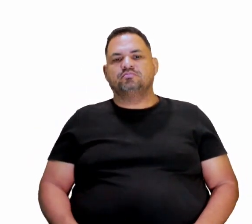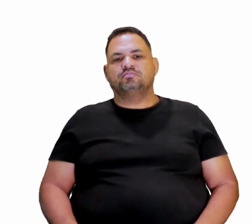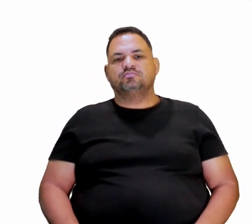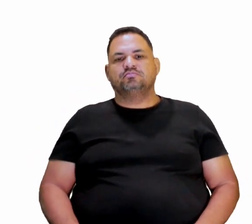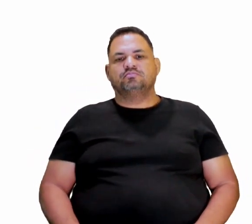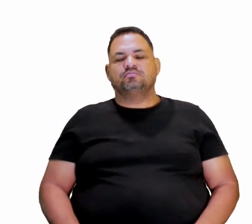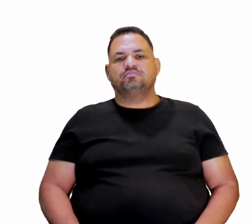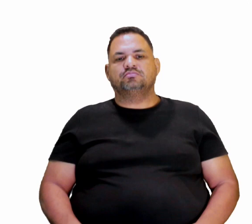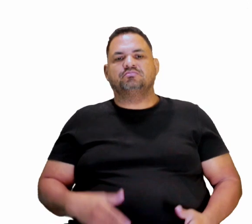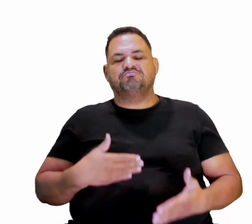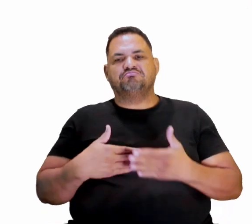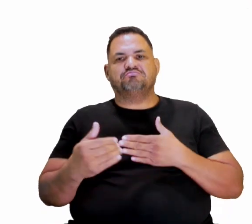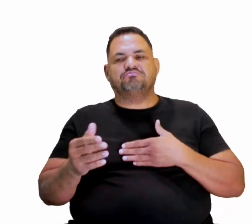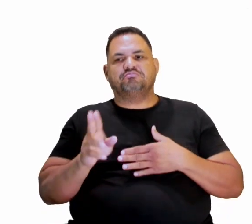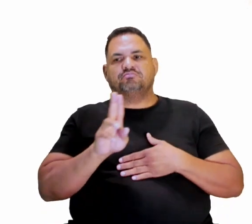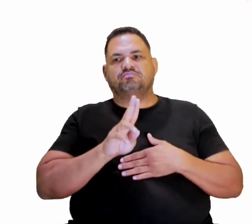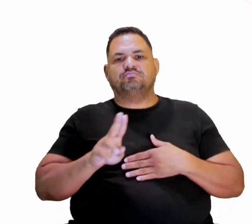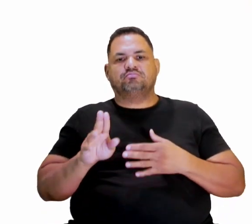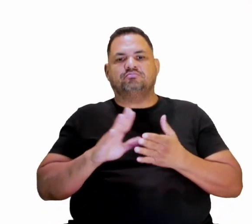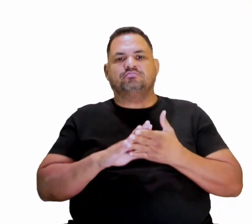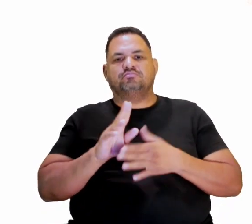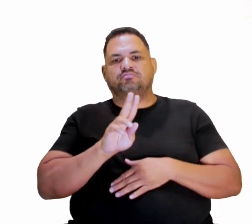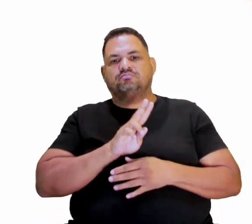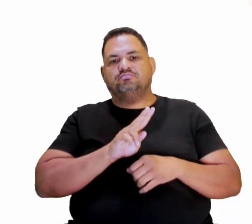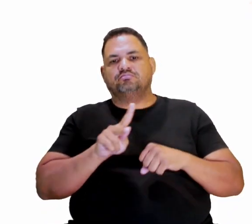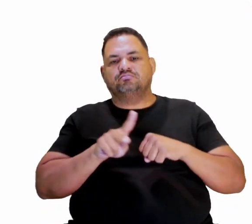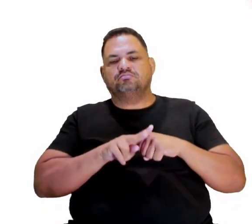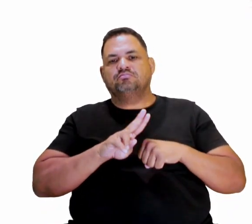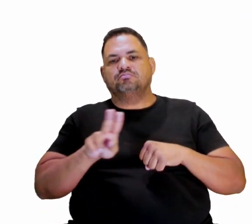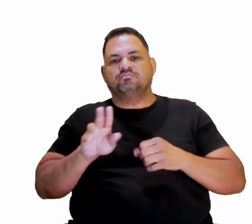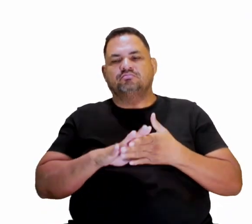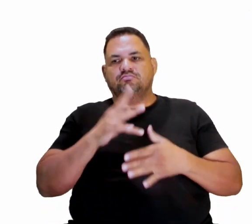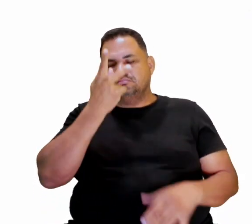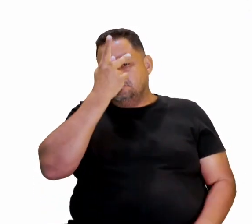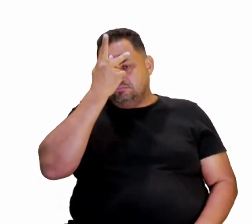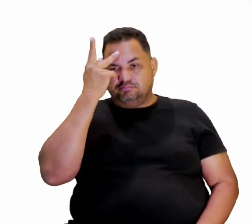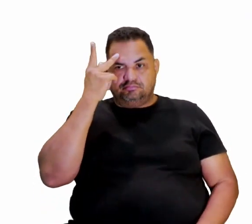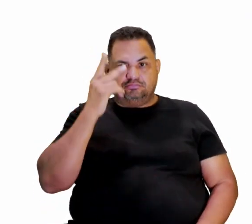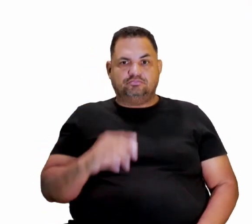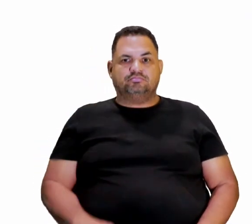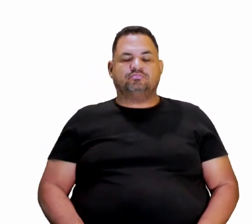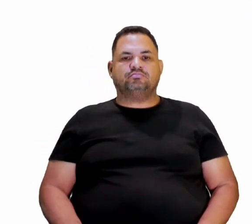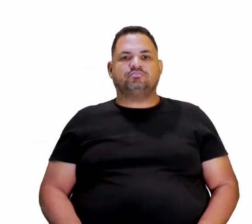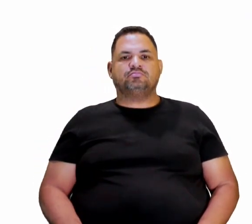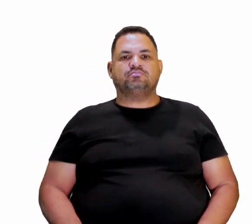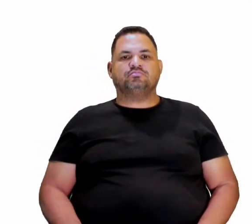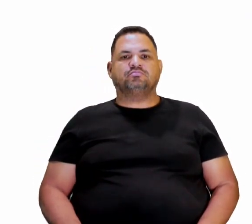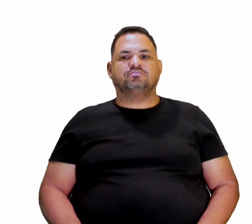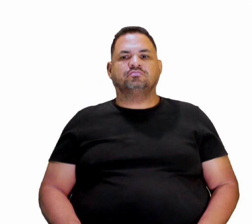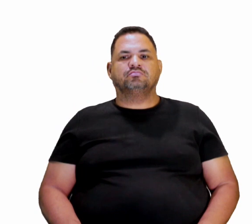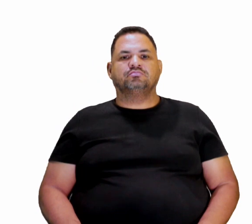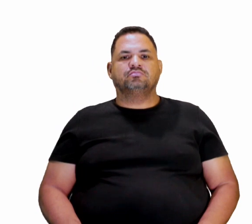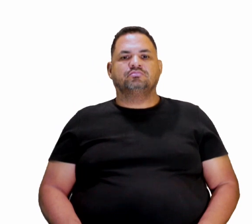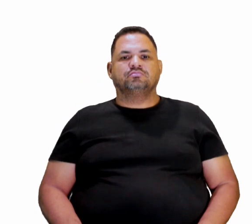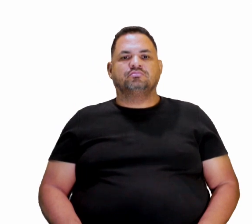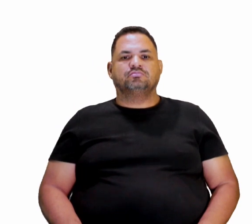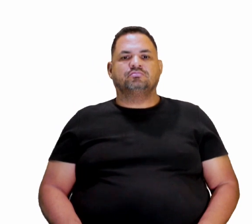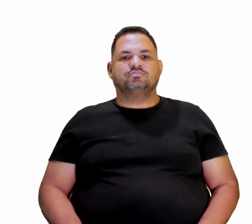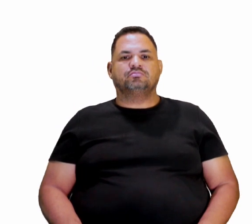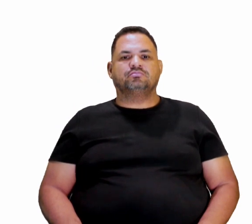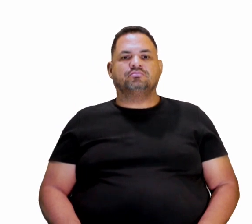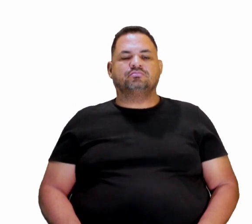para qualquer pronome pessoal, tá, gente? I should take a painkiller. He should take a painkiller. She should